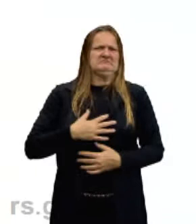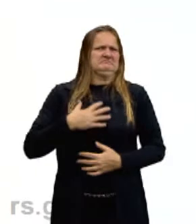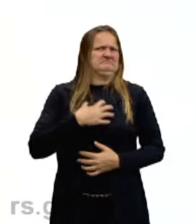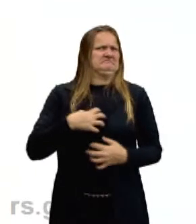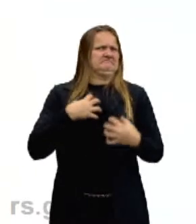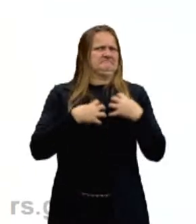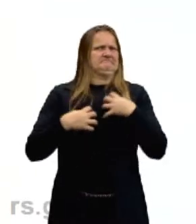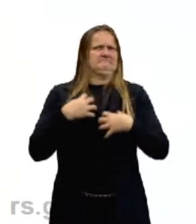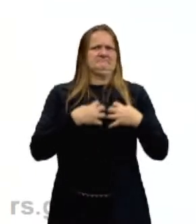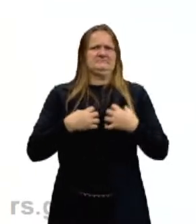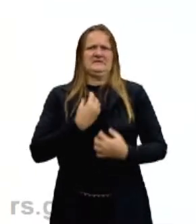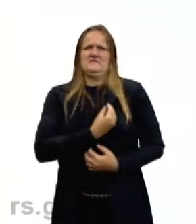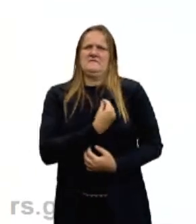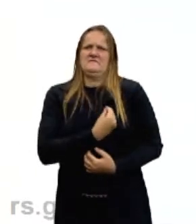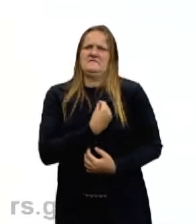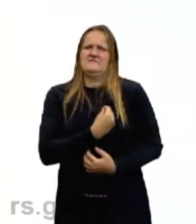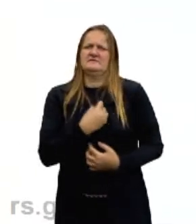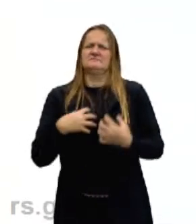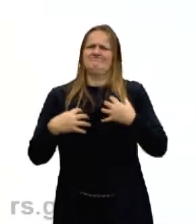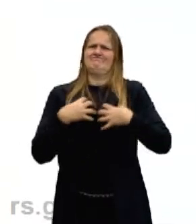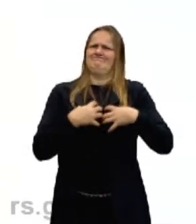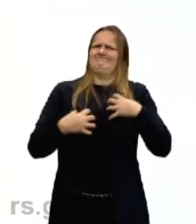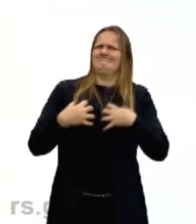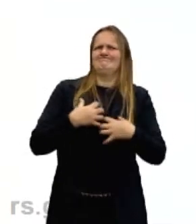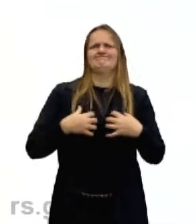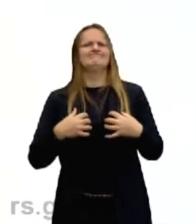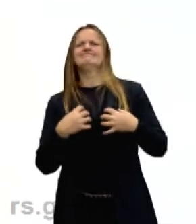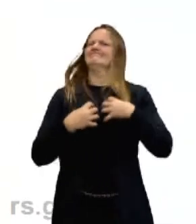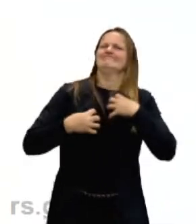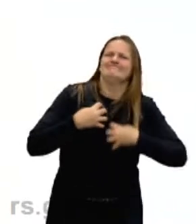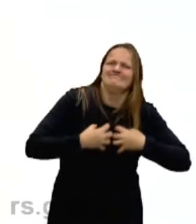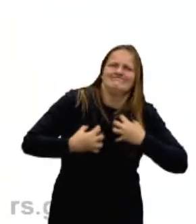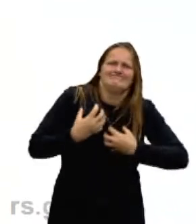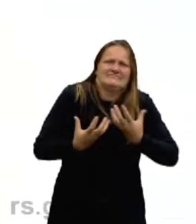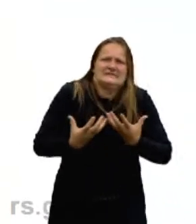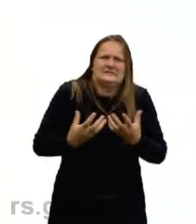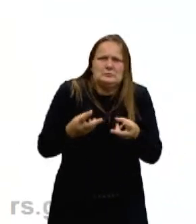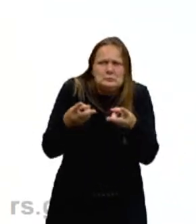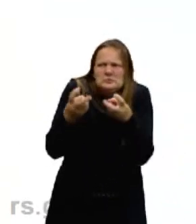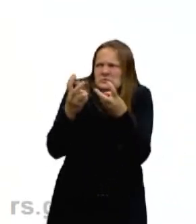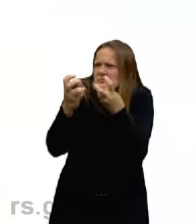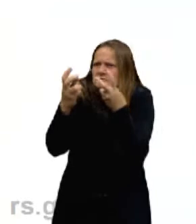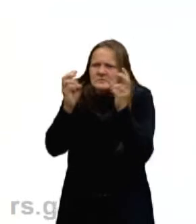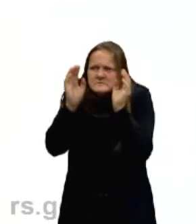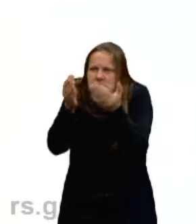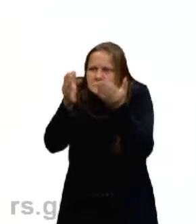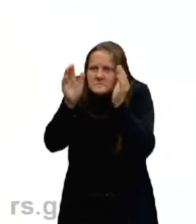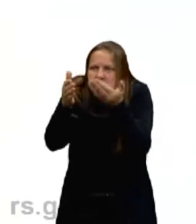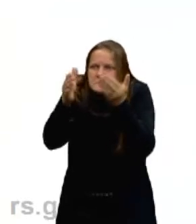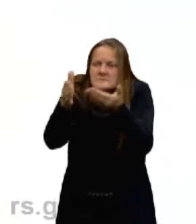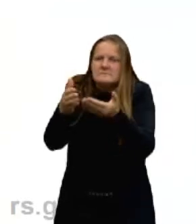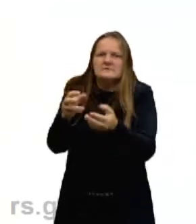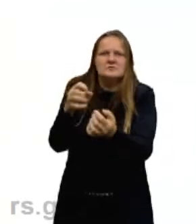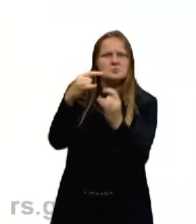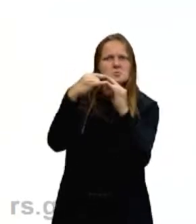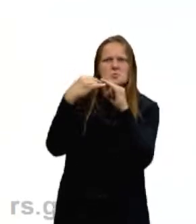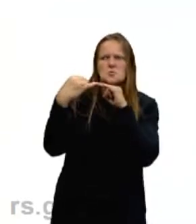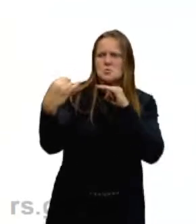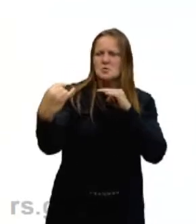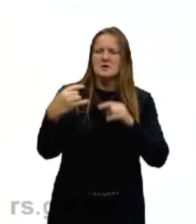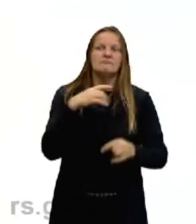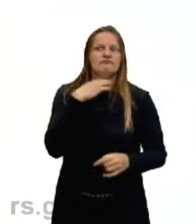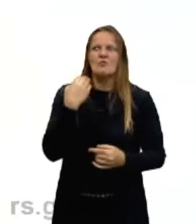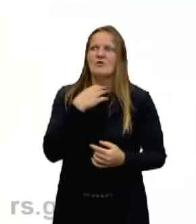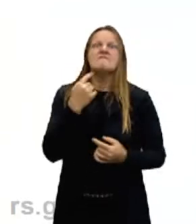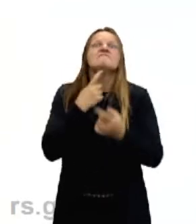né com a vida a gente vai ter uma Uma Obsessão não é uma atração pela morte